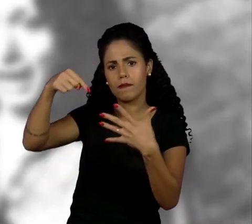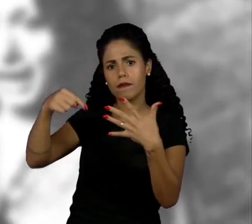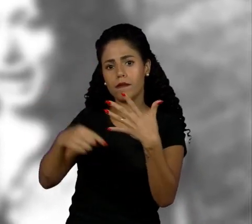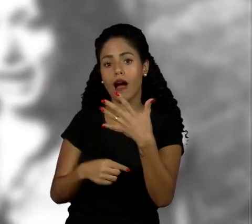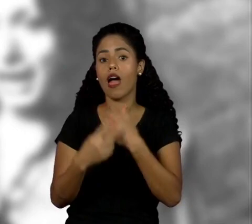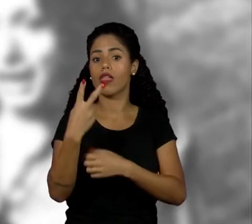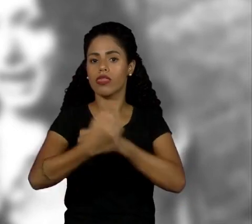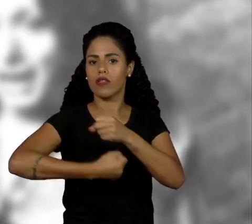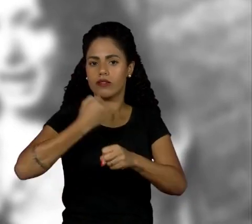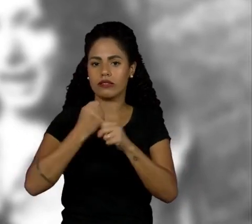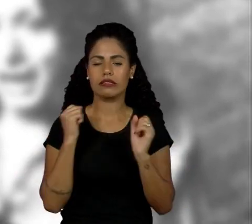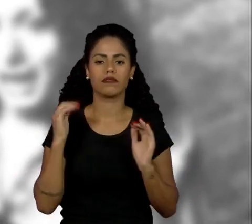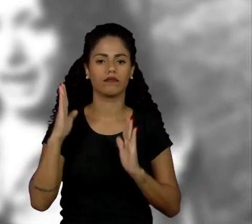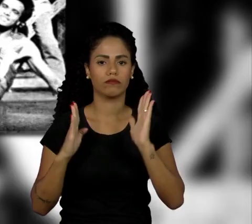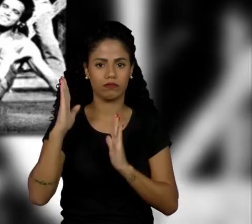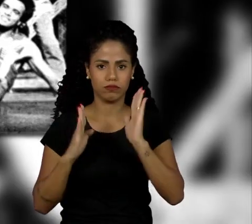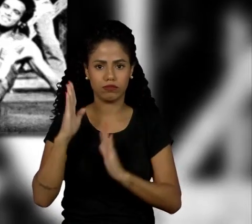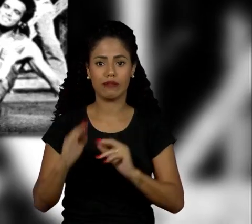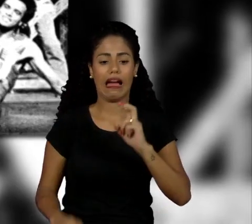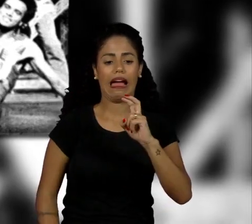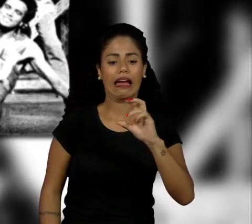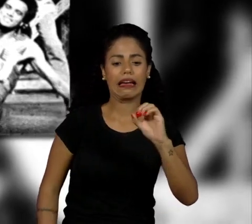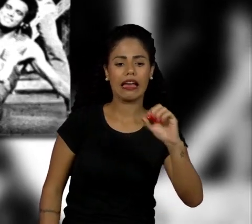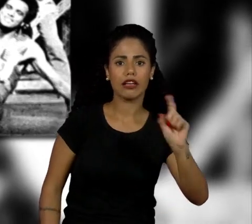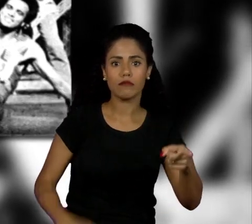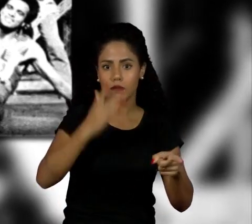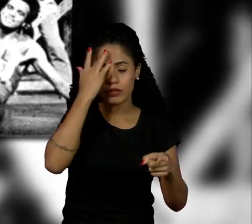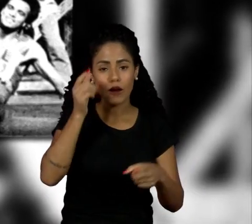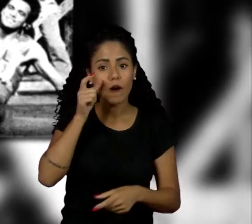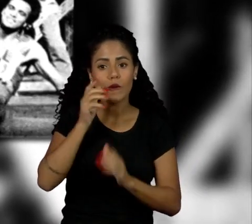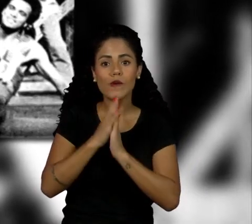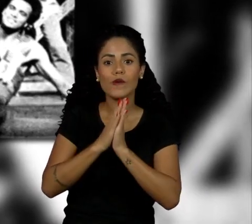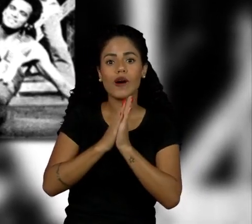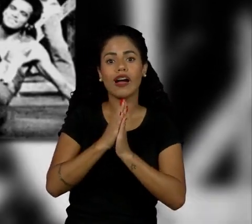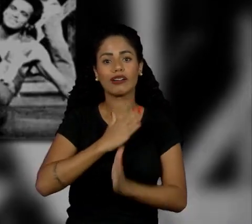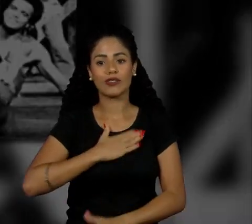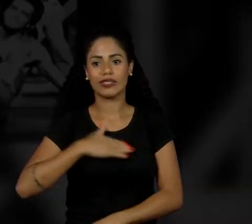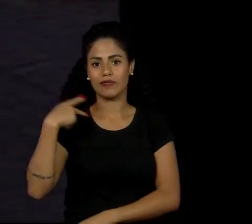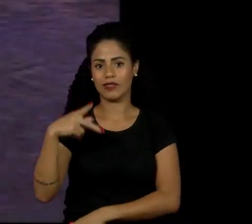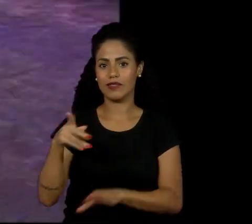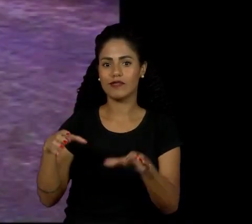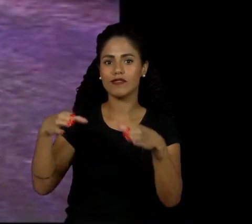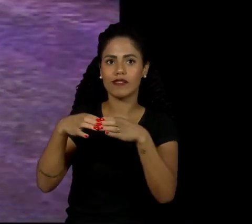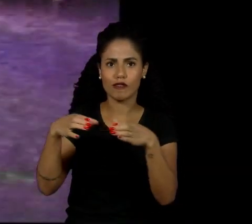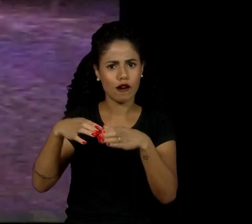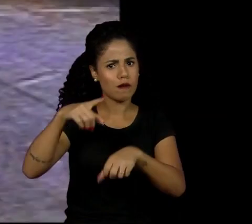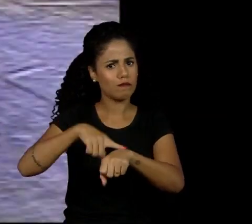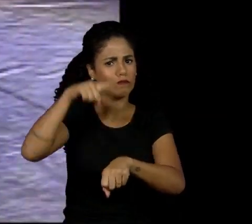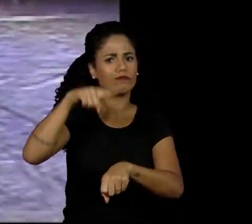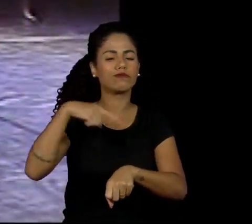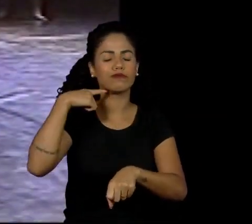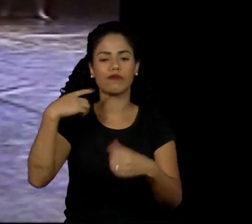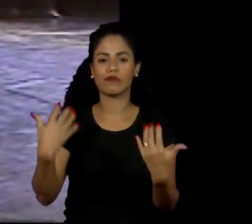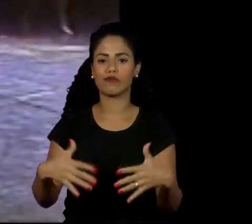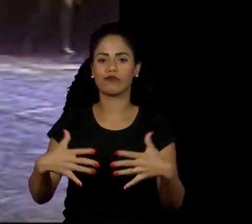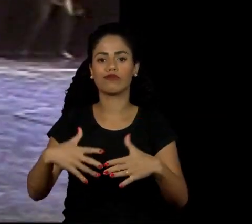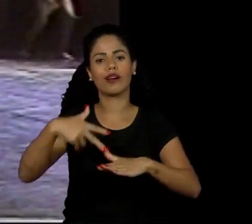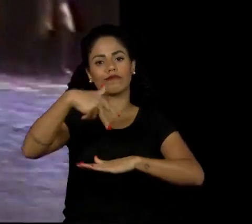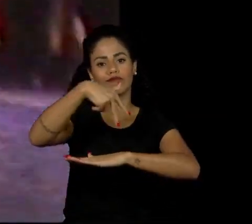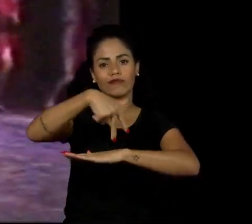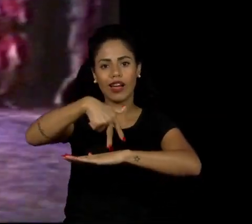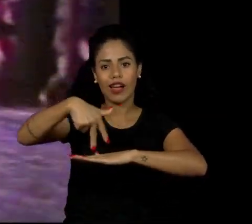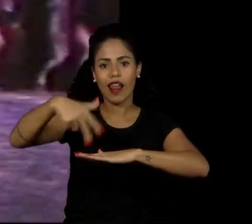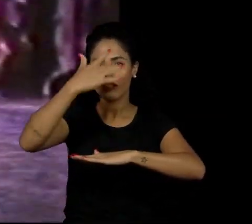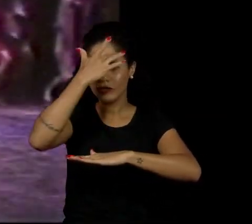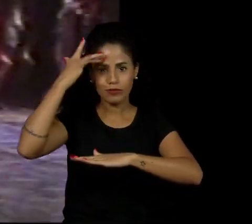2 anos para mais de 500 mil espectadores, fazendo de Hair um dos mais marcantes espetáculos da história